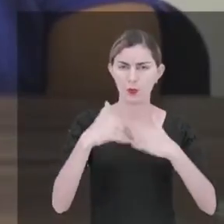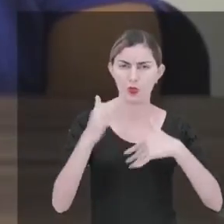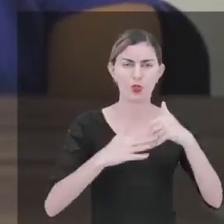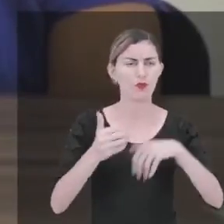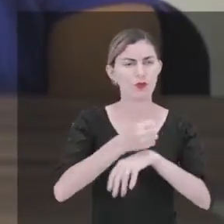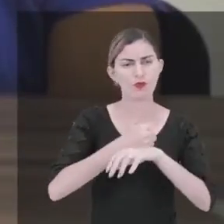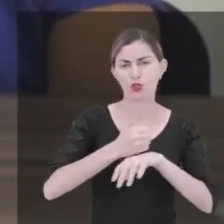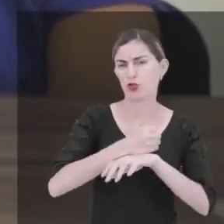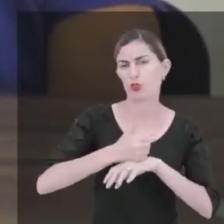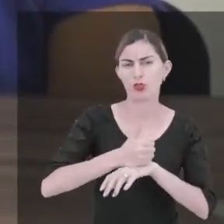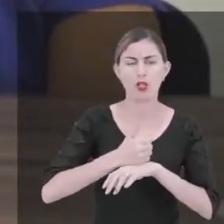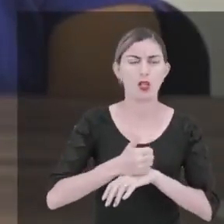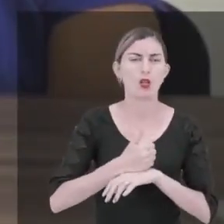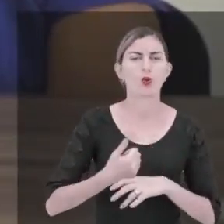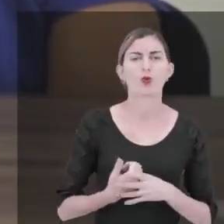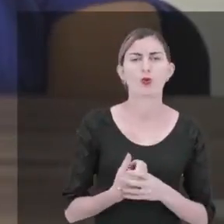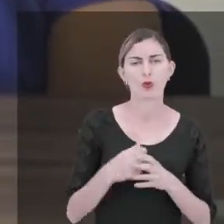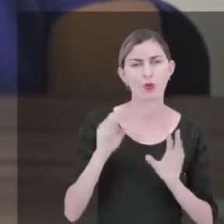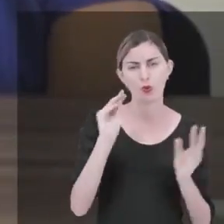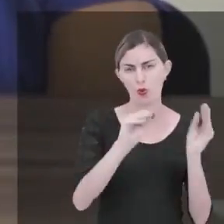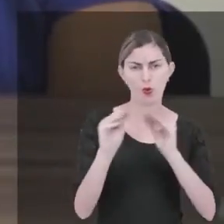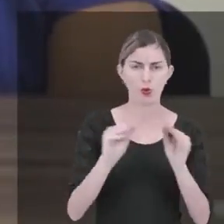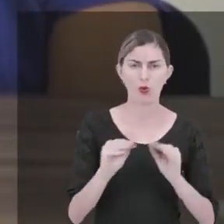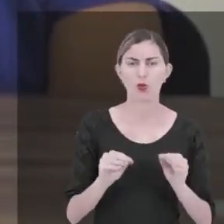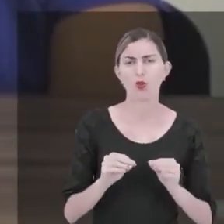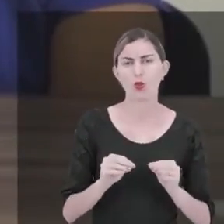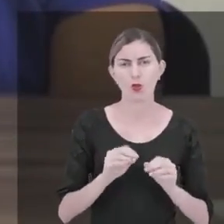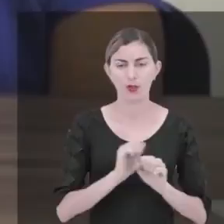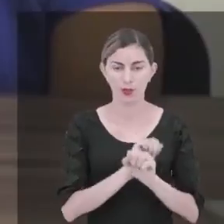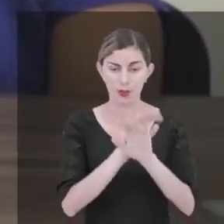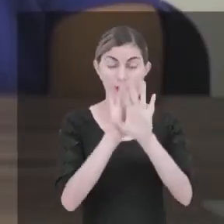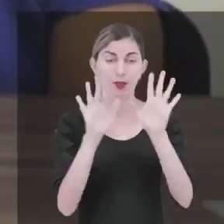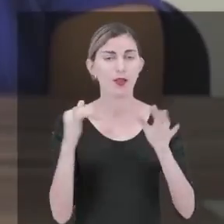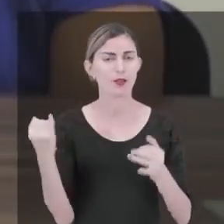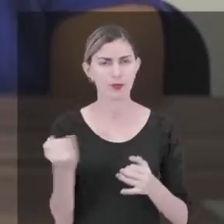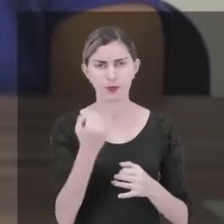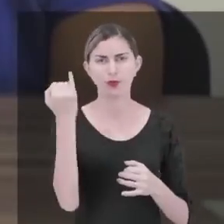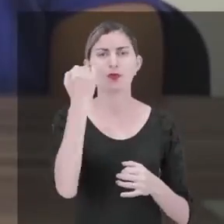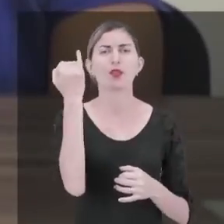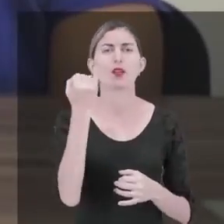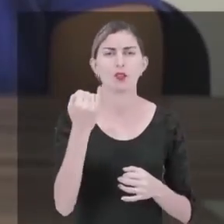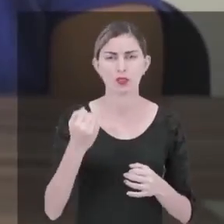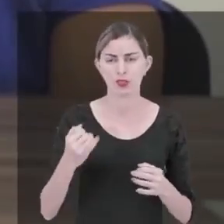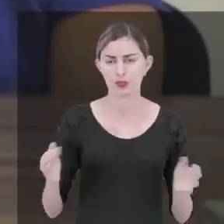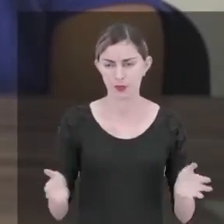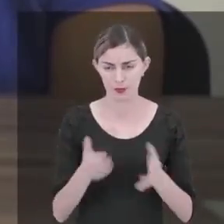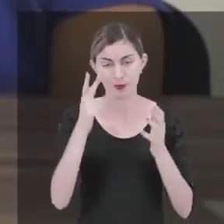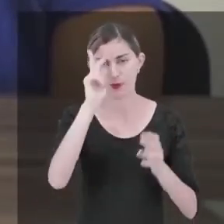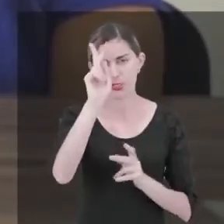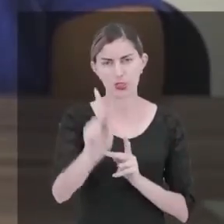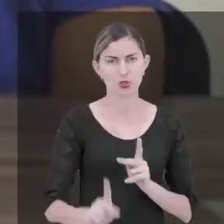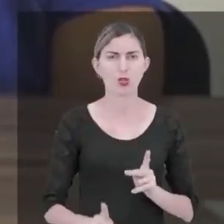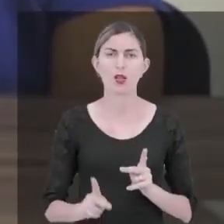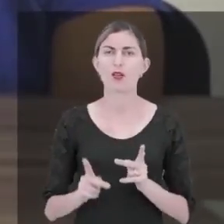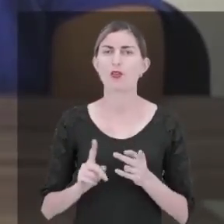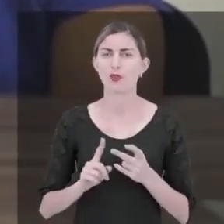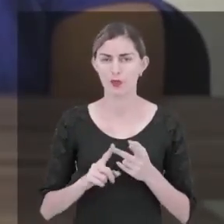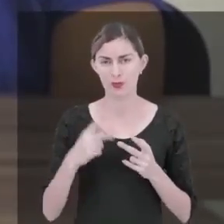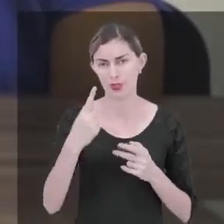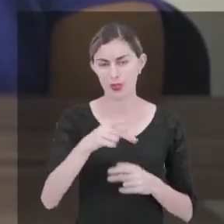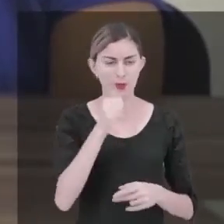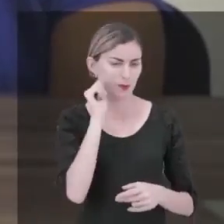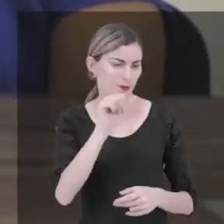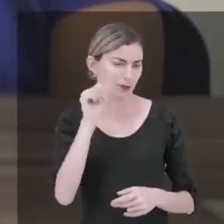uma profissional tão qualificada que coloca de uma forma muito clara a importância do investimento